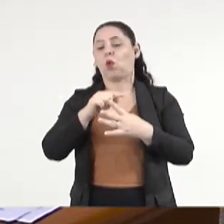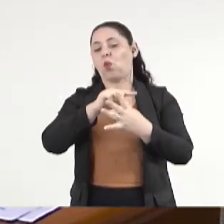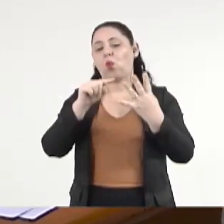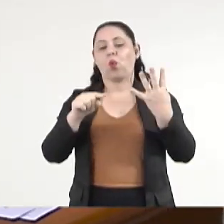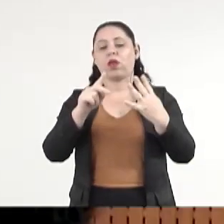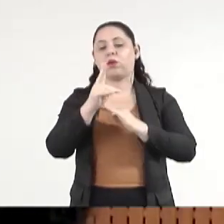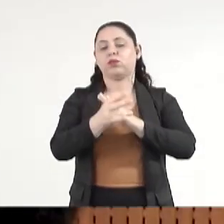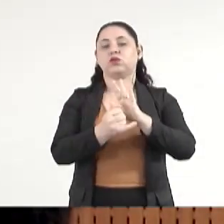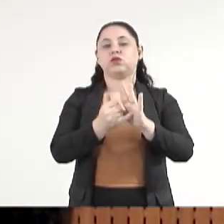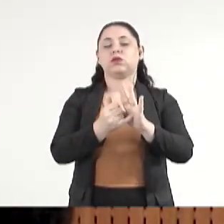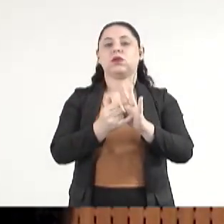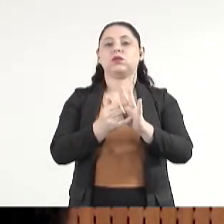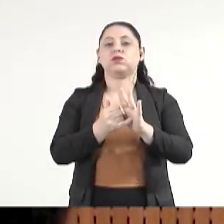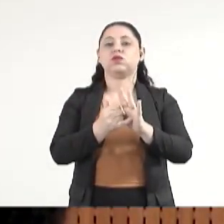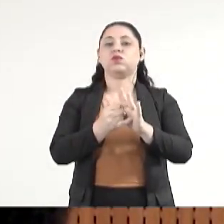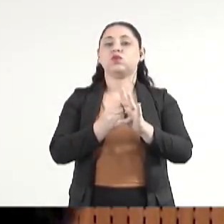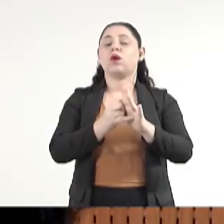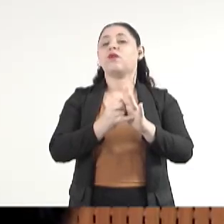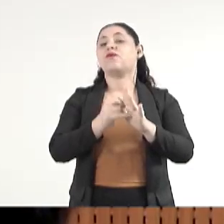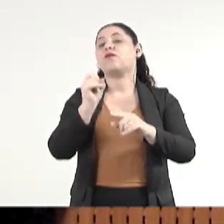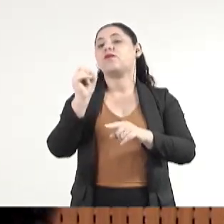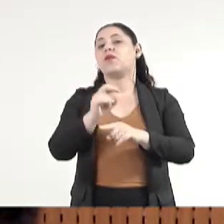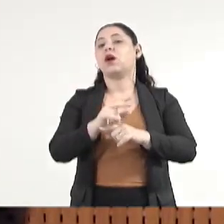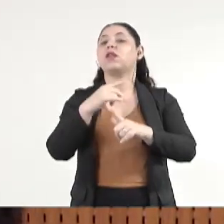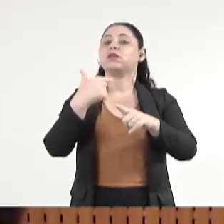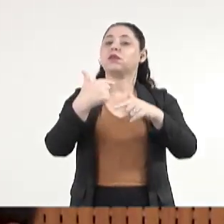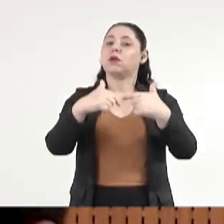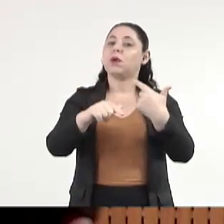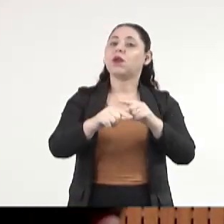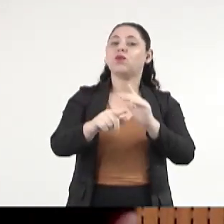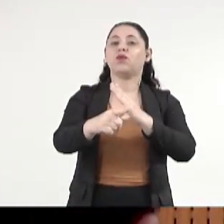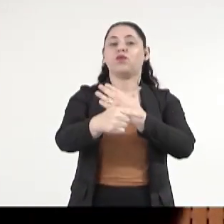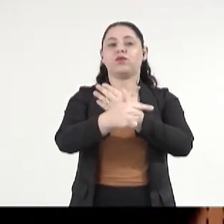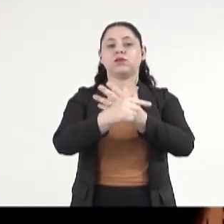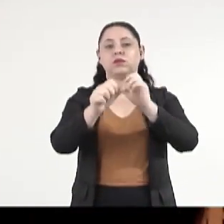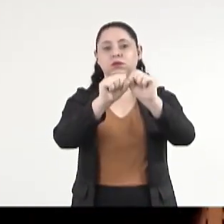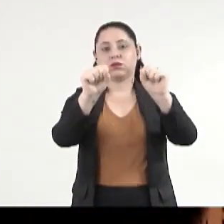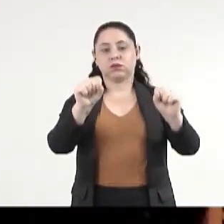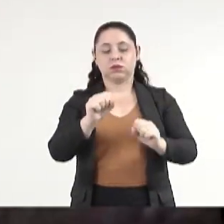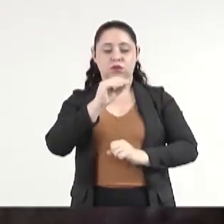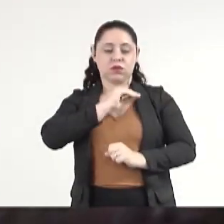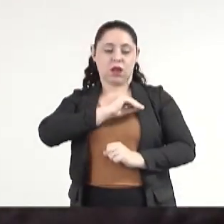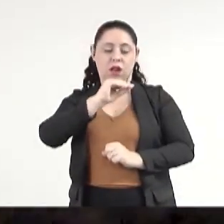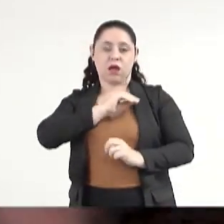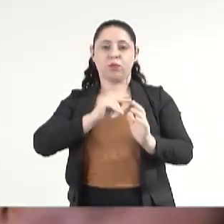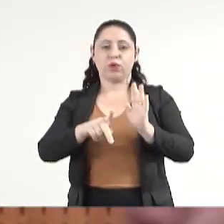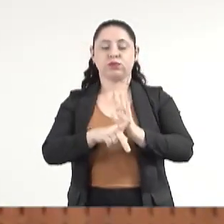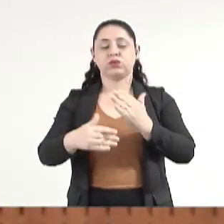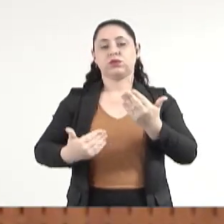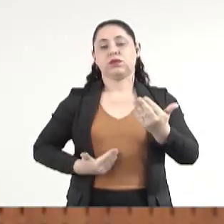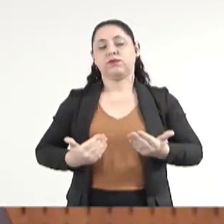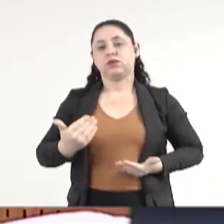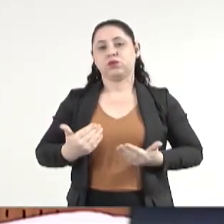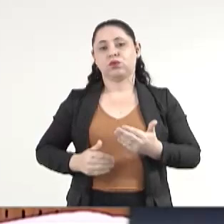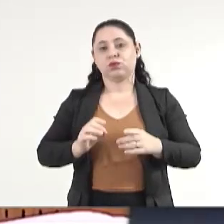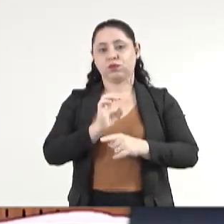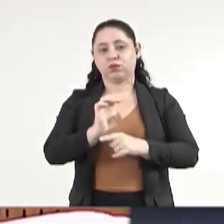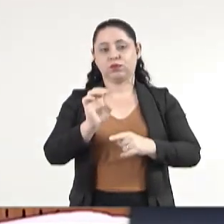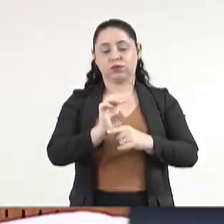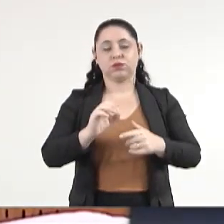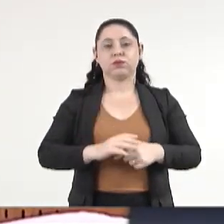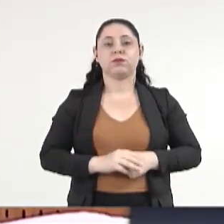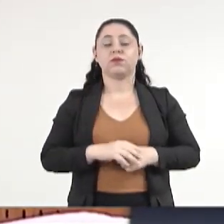favoráveis a 4 projetos que tratam dos cargos, atribuições e sistema remuneratório dos servidores